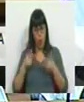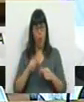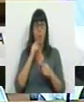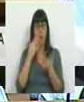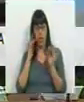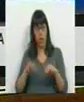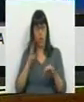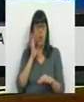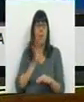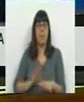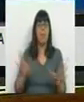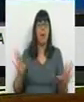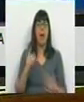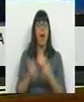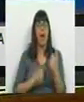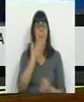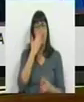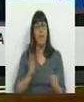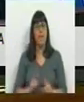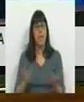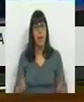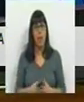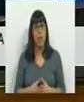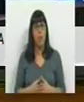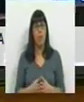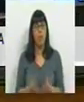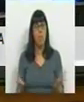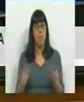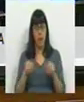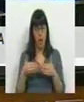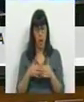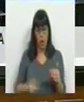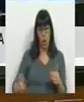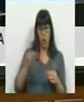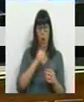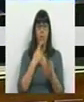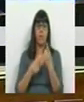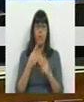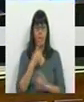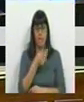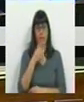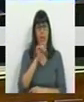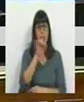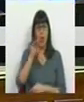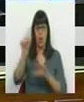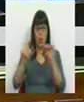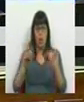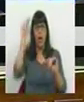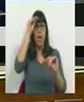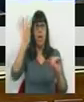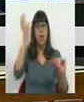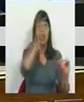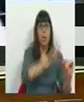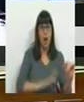poderem tirar a conclusão. Mas às vezes parece que não, porque, sobretudo nesta ronda em que são colocadas muitas questões locais e